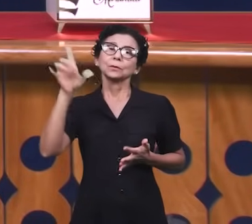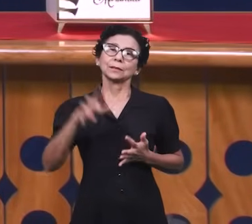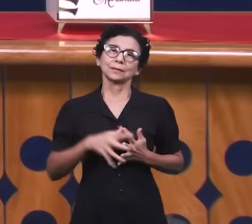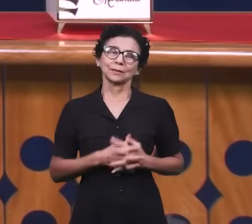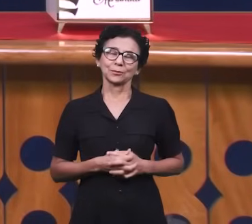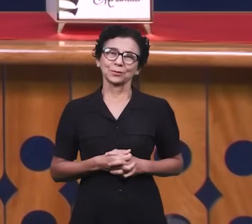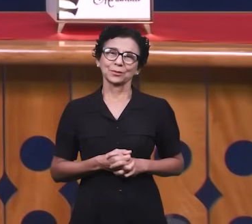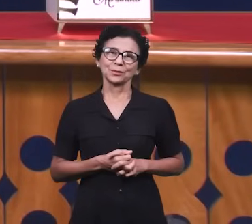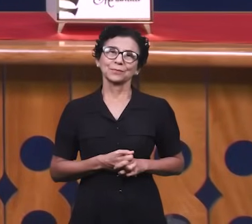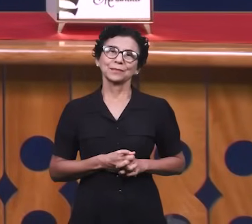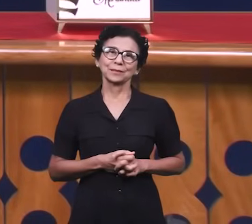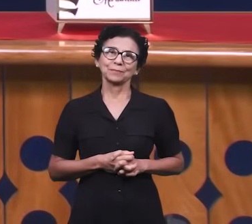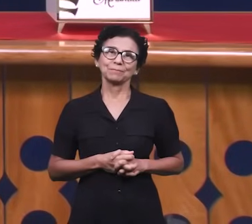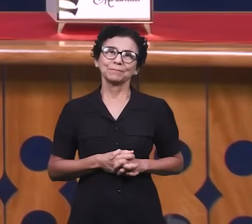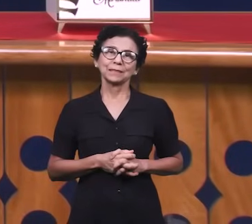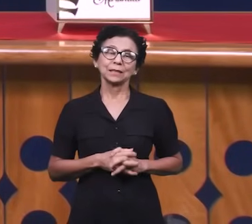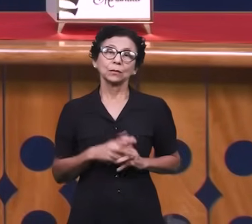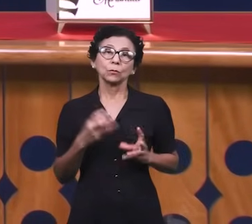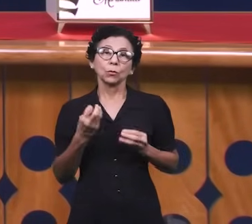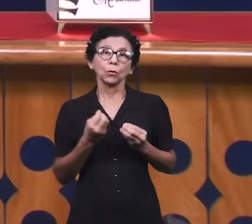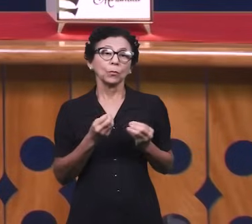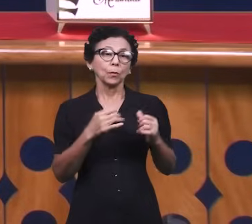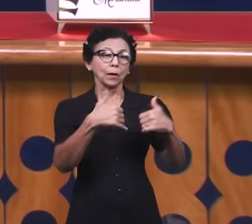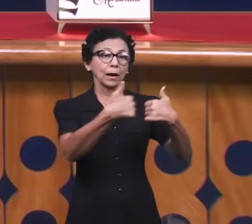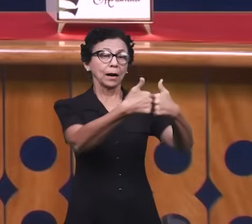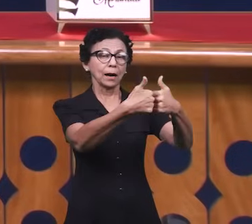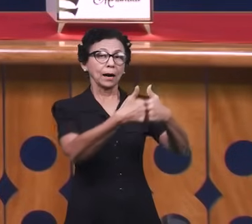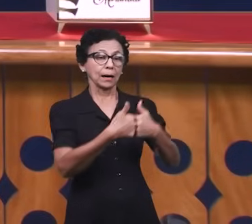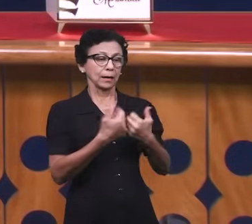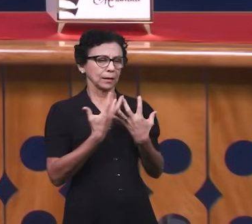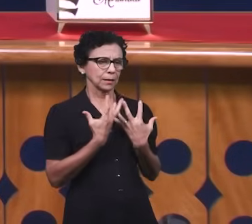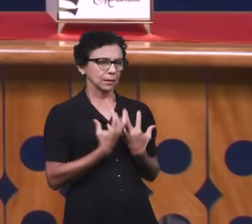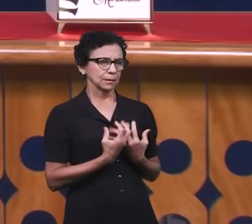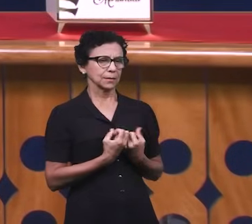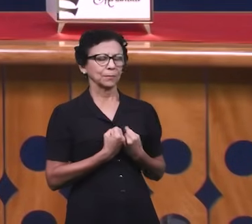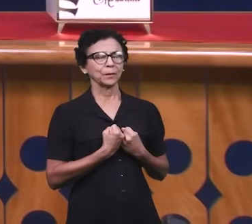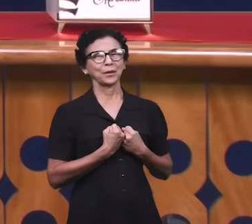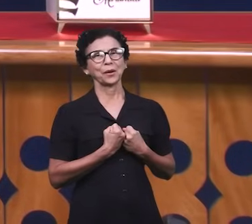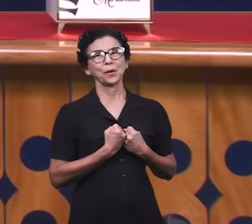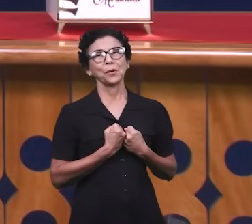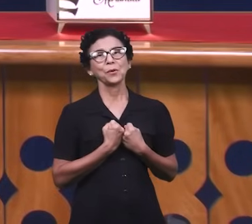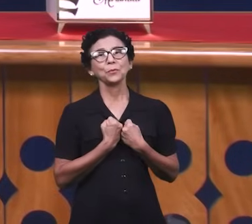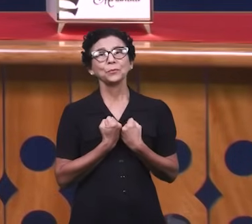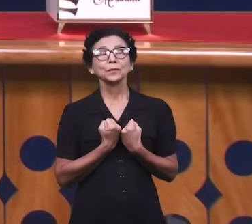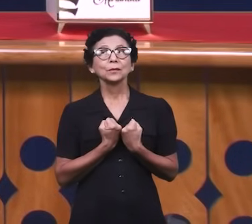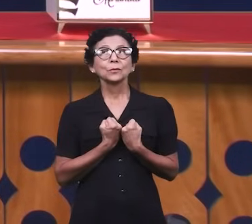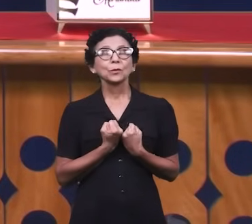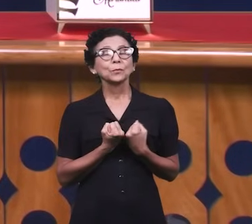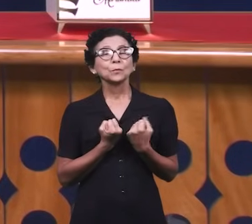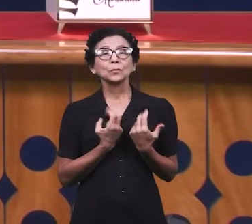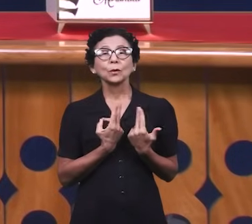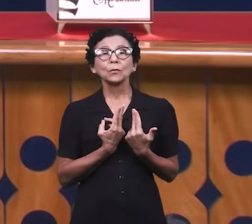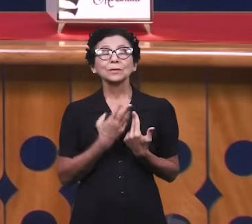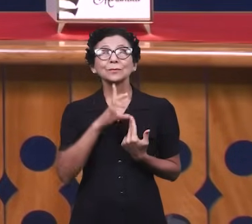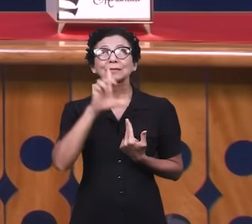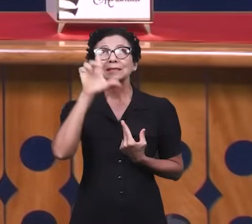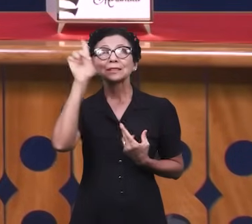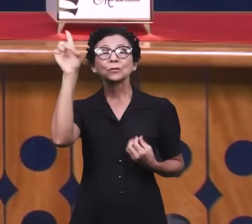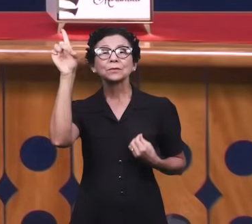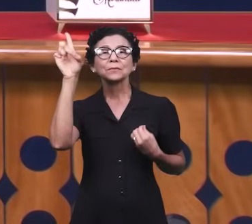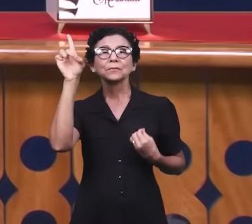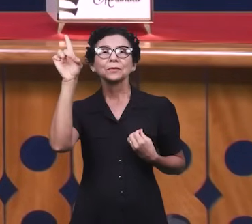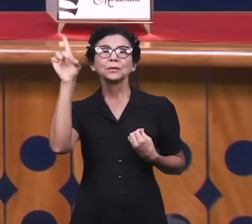perfeita de receber a arca na sua casa, como recebendo o Deus vivo na sua casa.